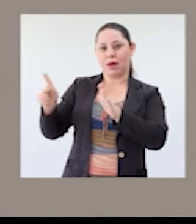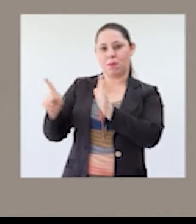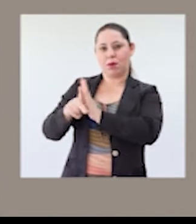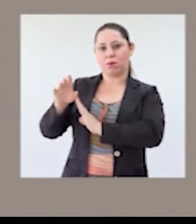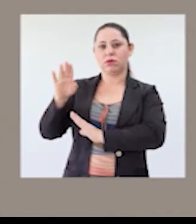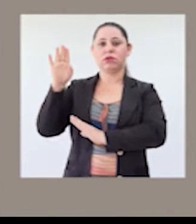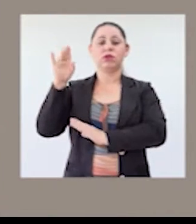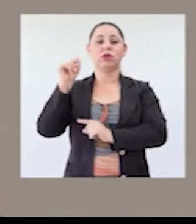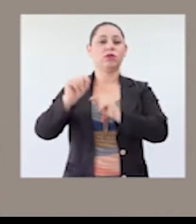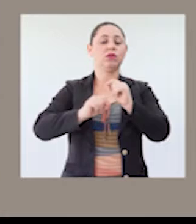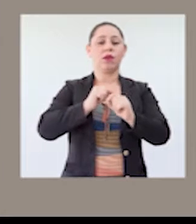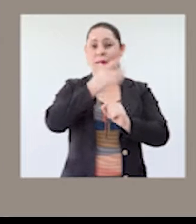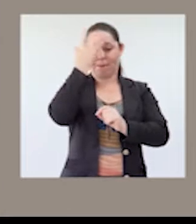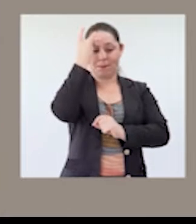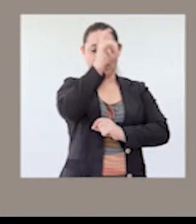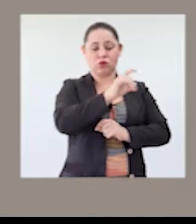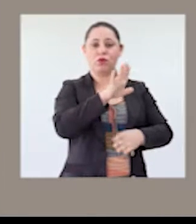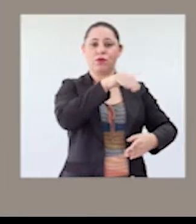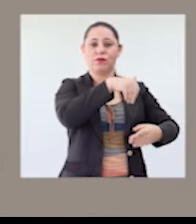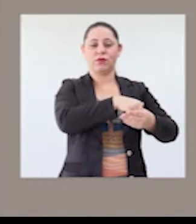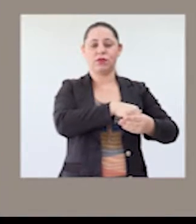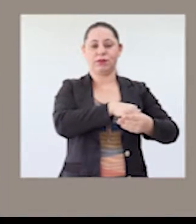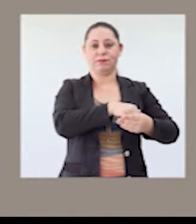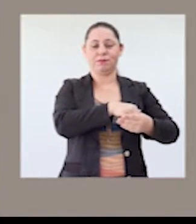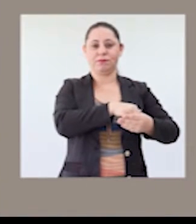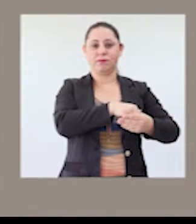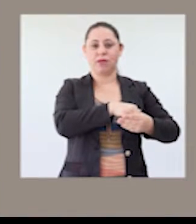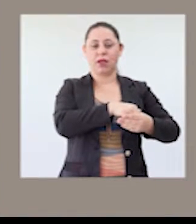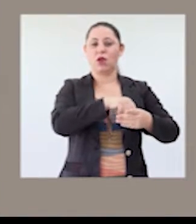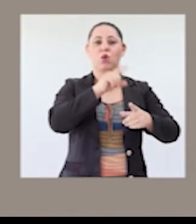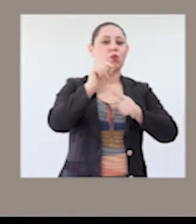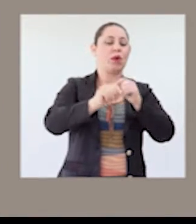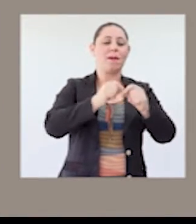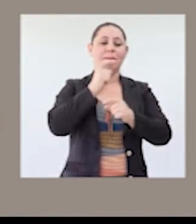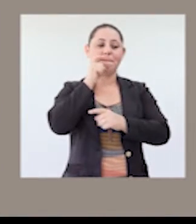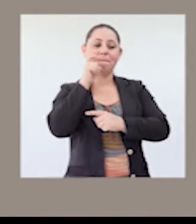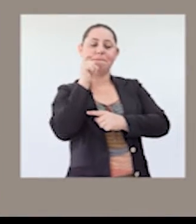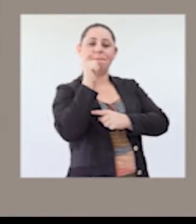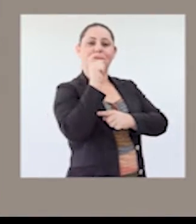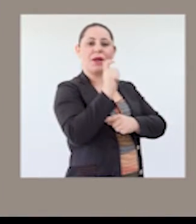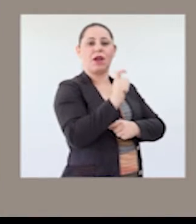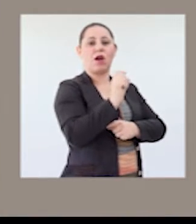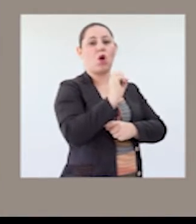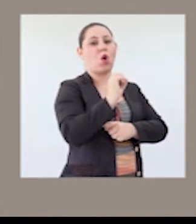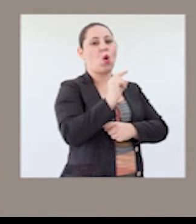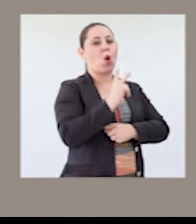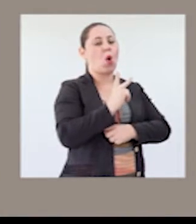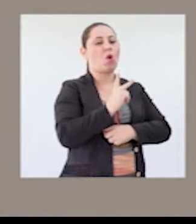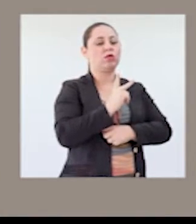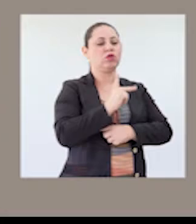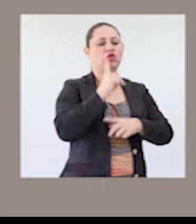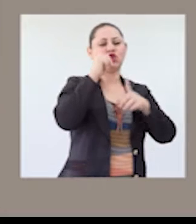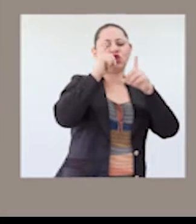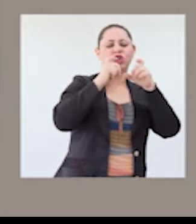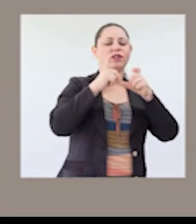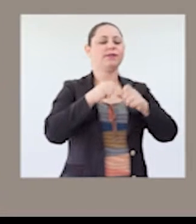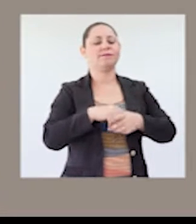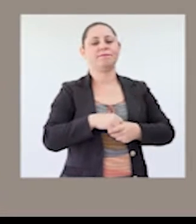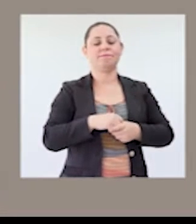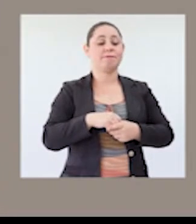eleitoral, em relação ao eleitor, seja através de palavras ou de gestos,